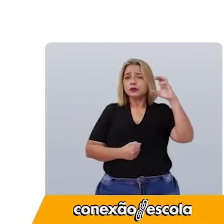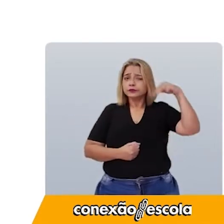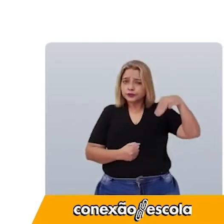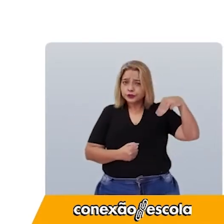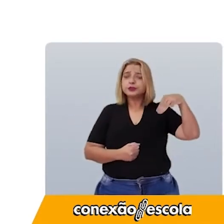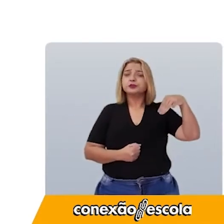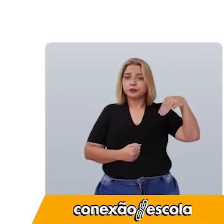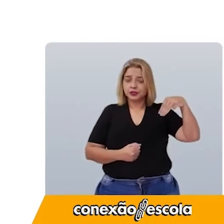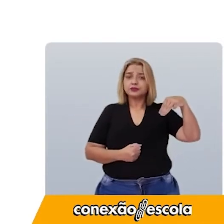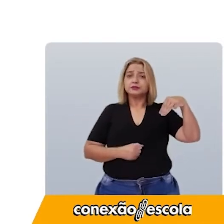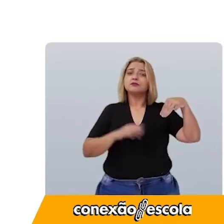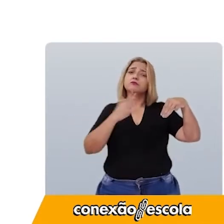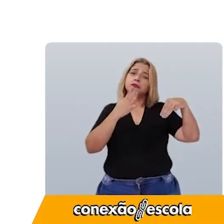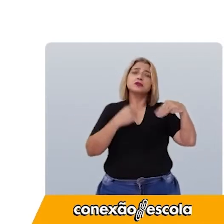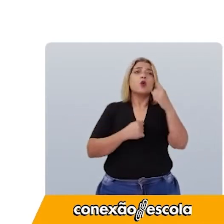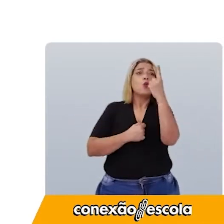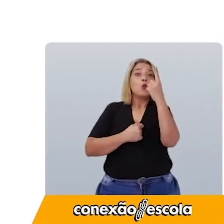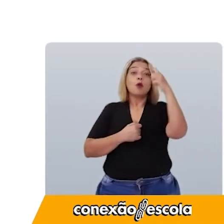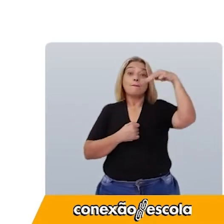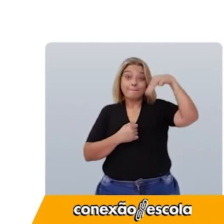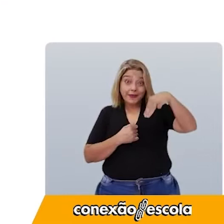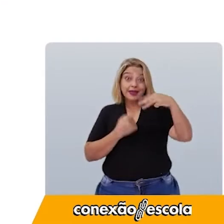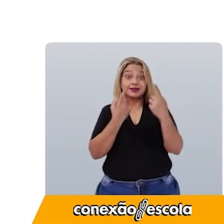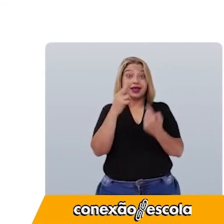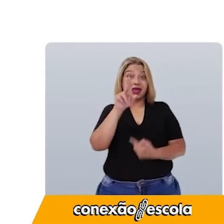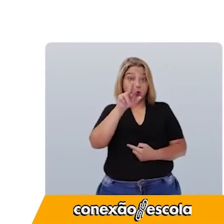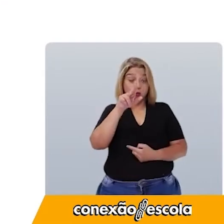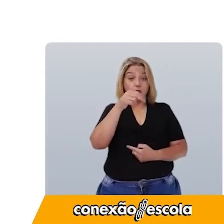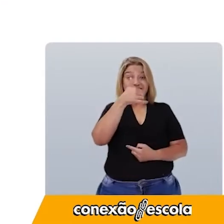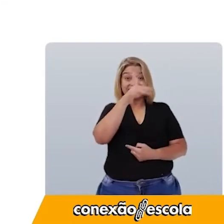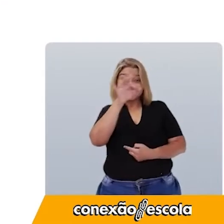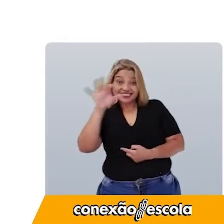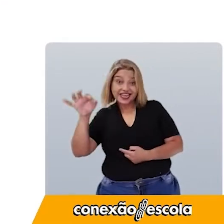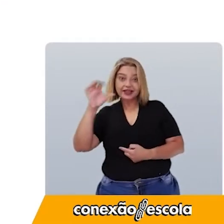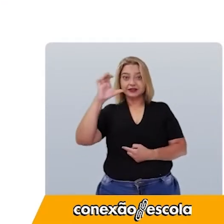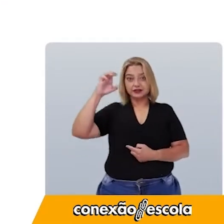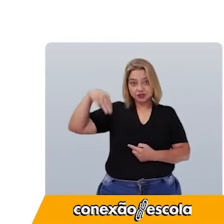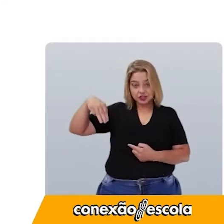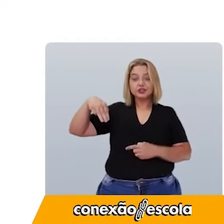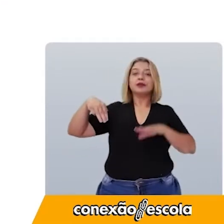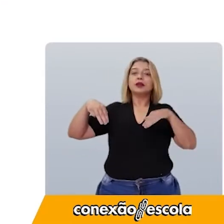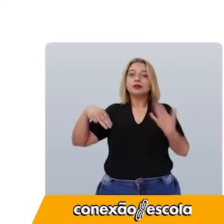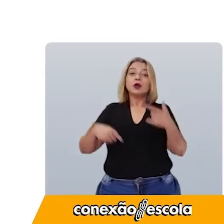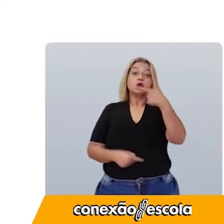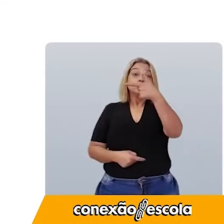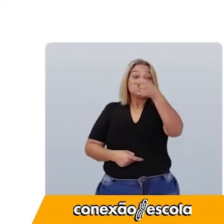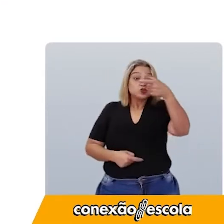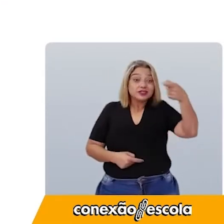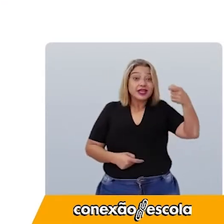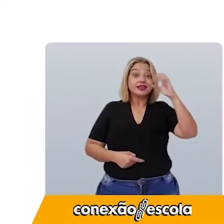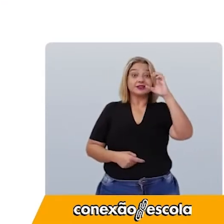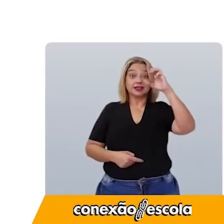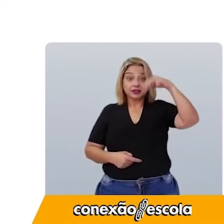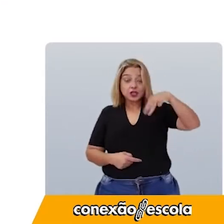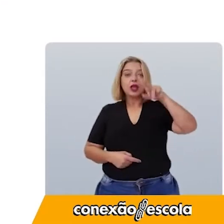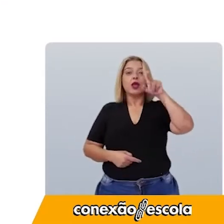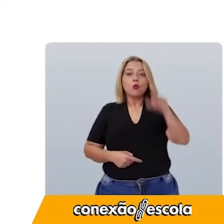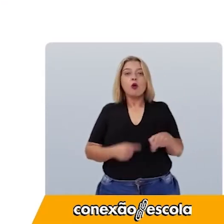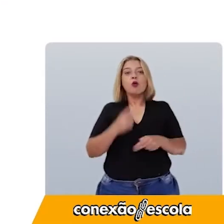1 metro é igual a 100 centímetros, 200 centímetros é 2 metros e